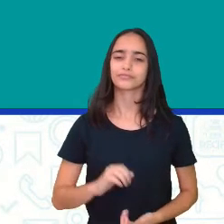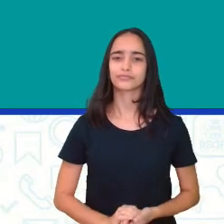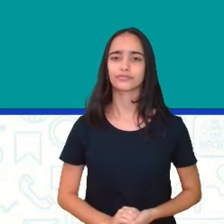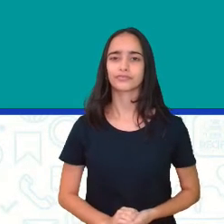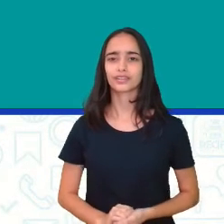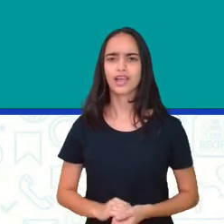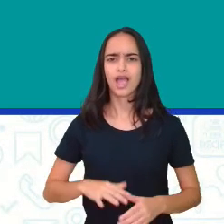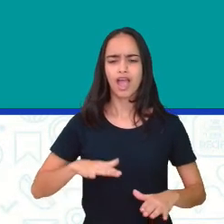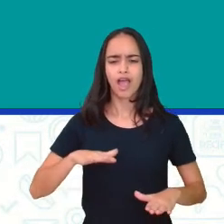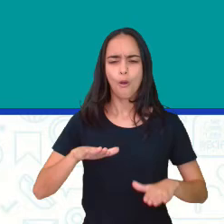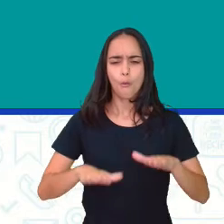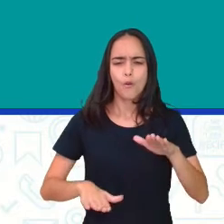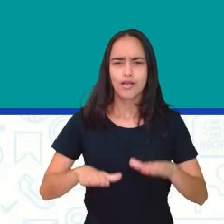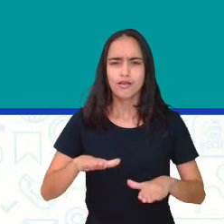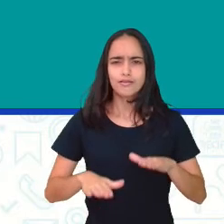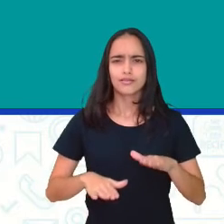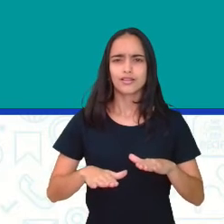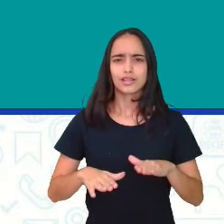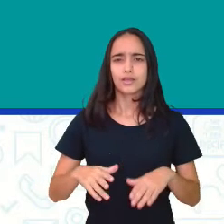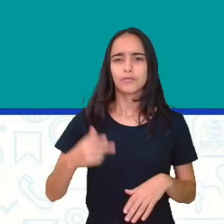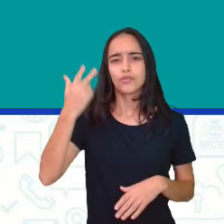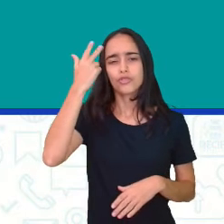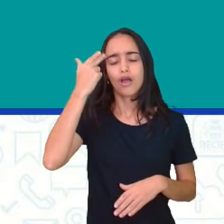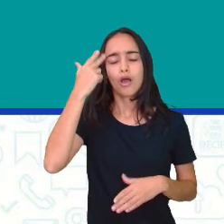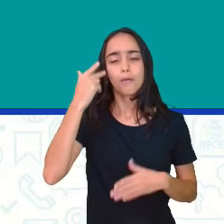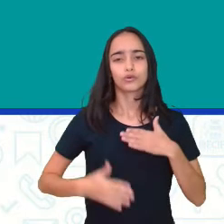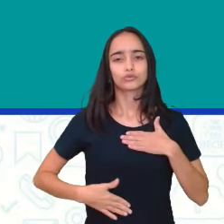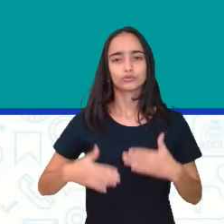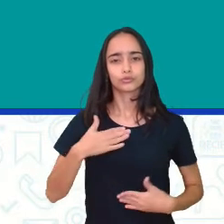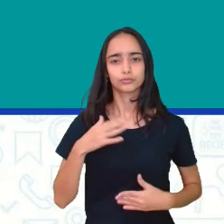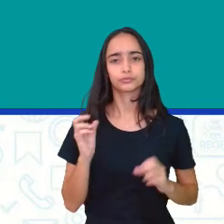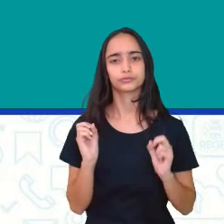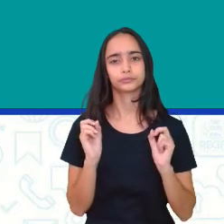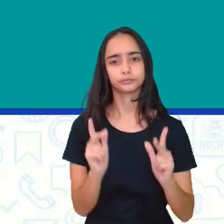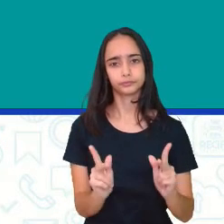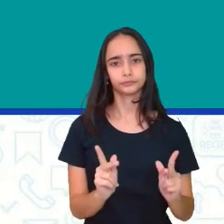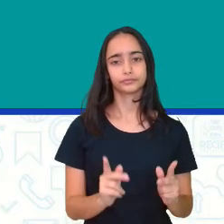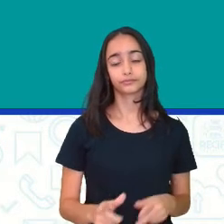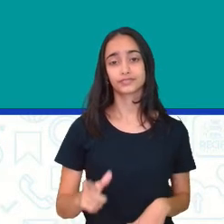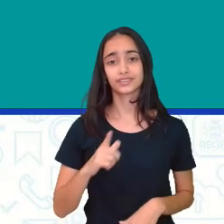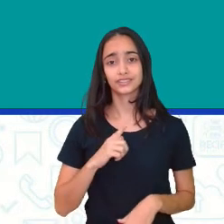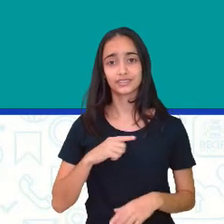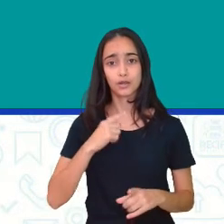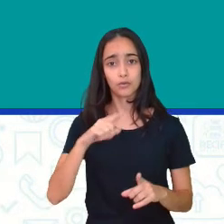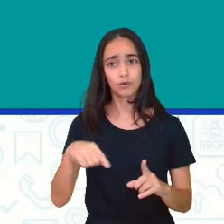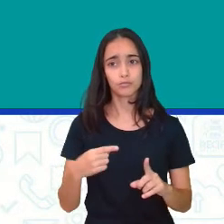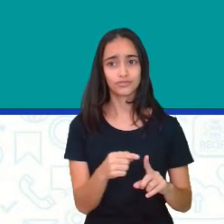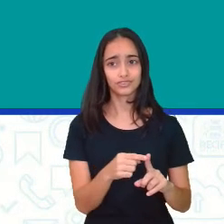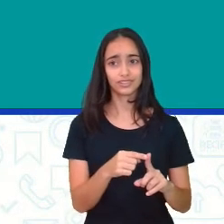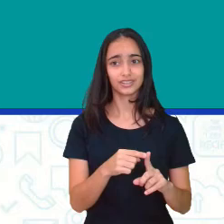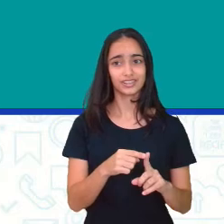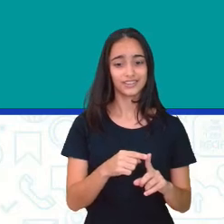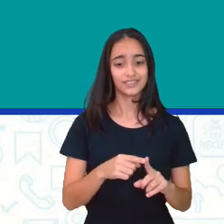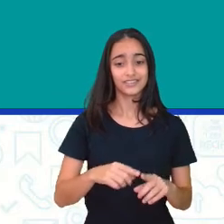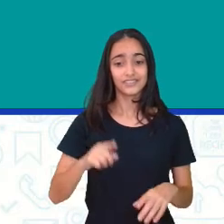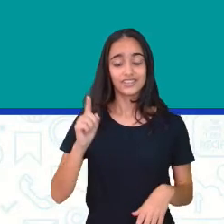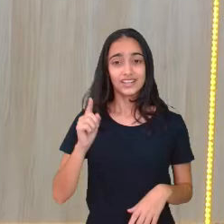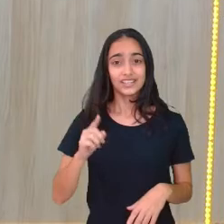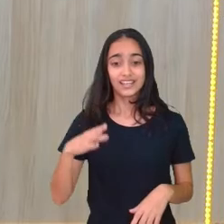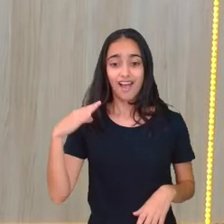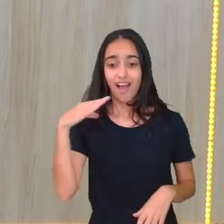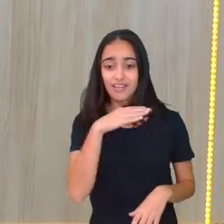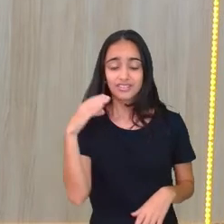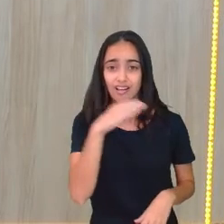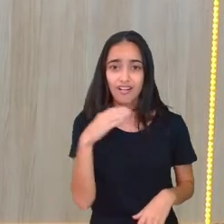como principal objetivo aí gerar uma carga maior que a anterior. Então, é quando